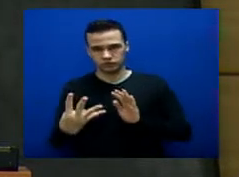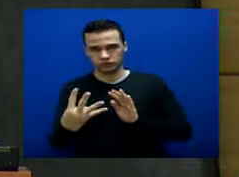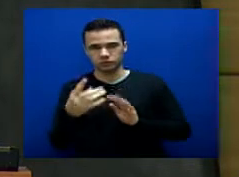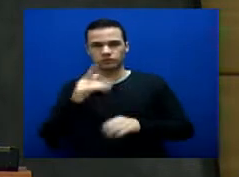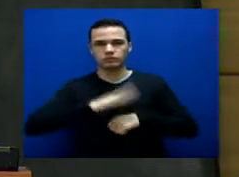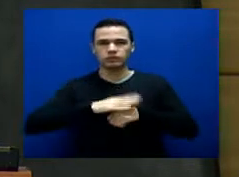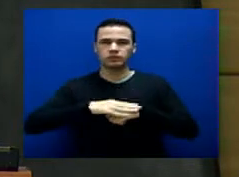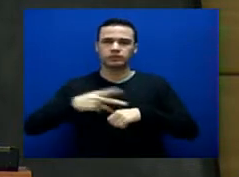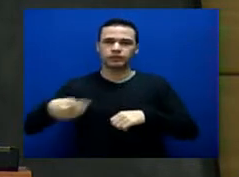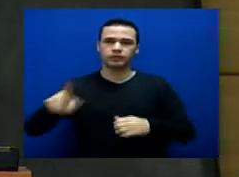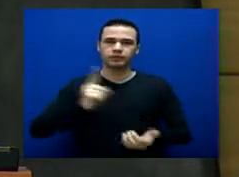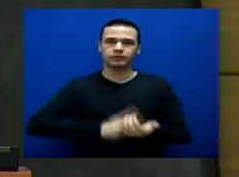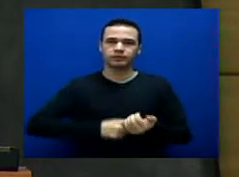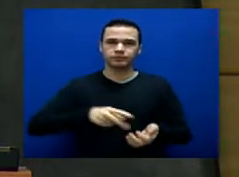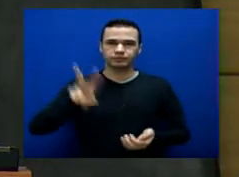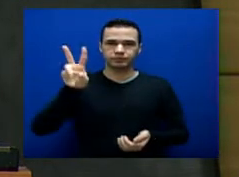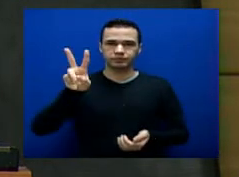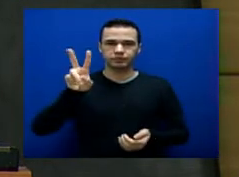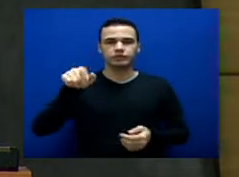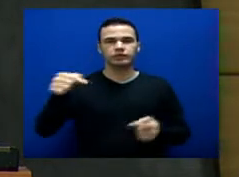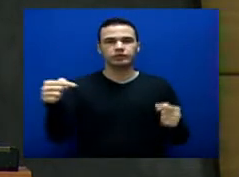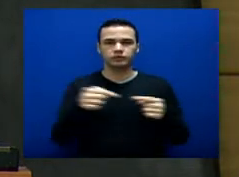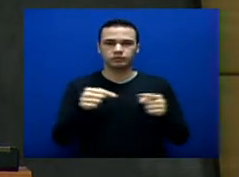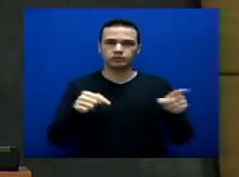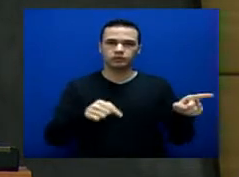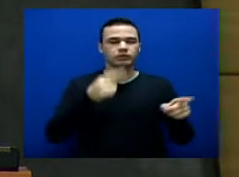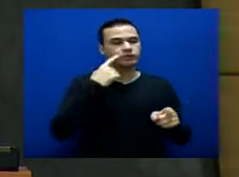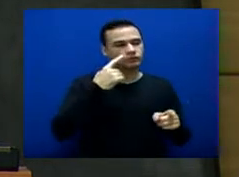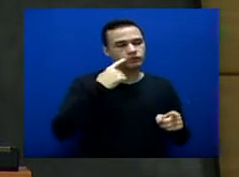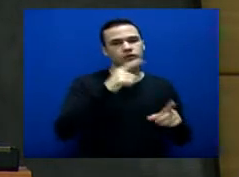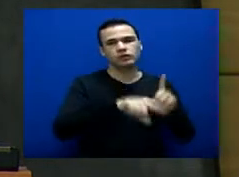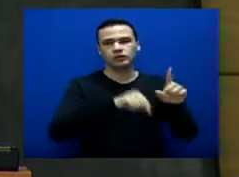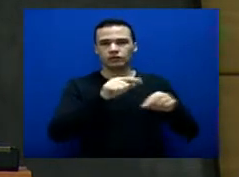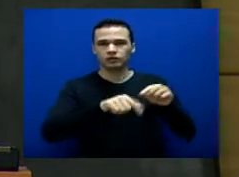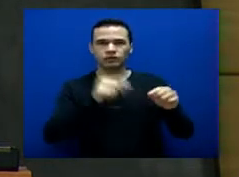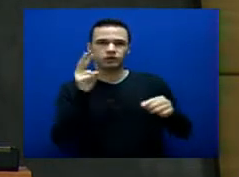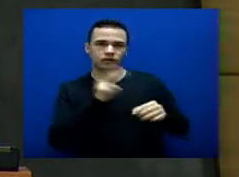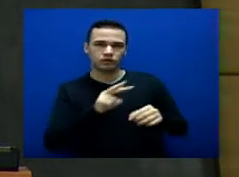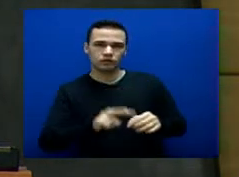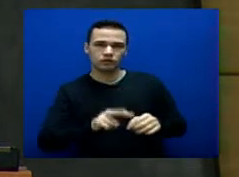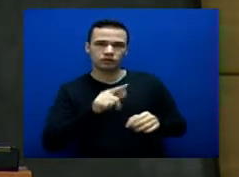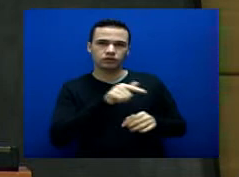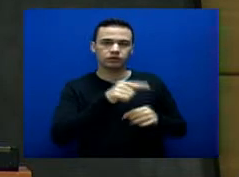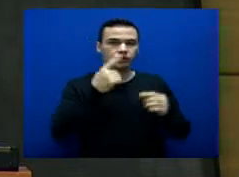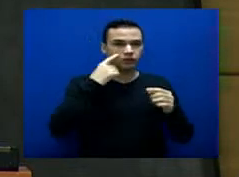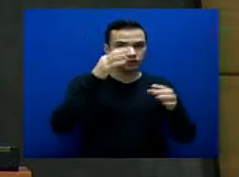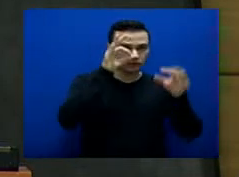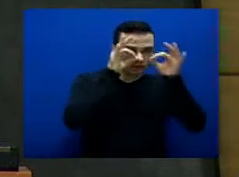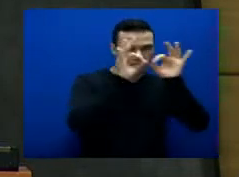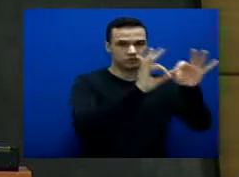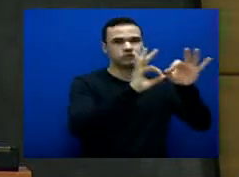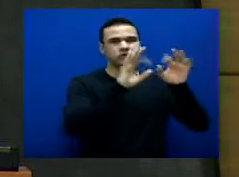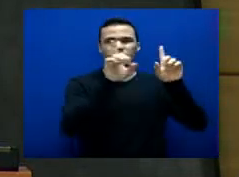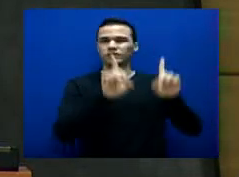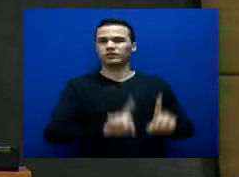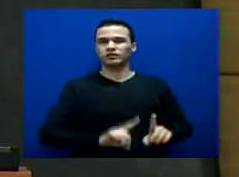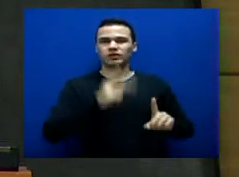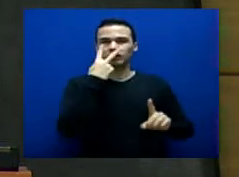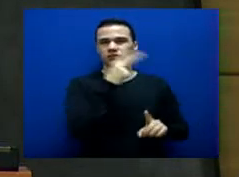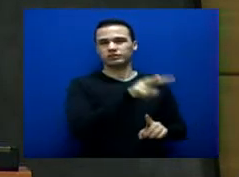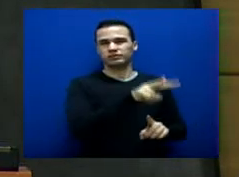2014-2017 do vereador Vitão do Cachorrão dispõe sobre a classificação da visão monocular com deficiência visual,